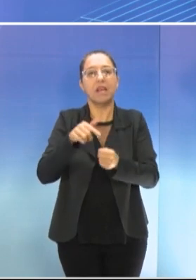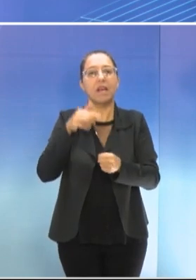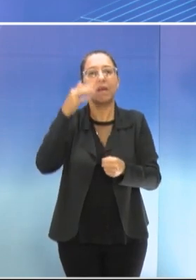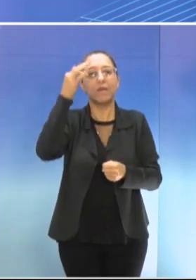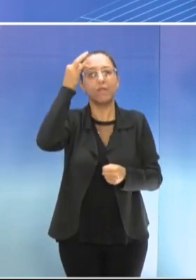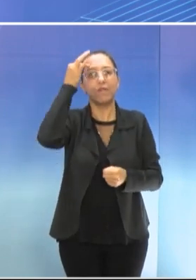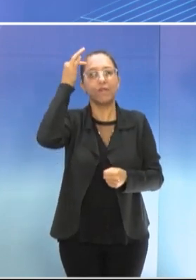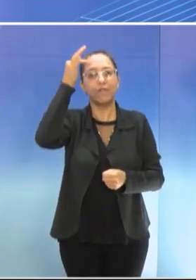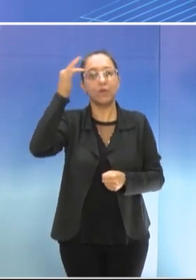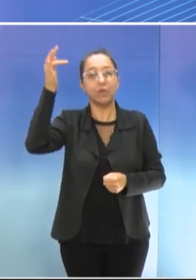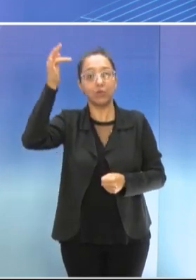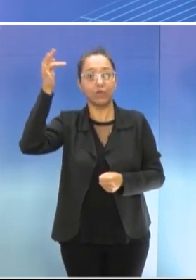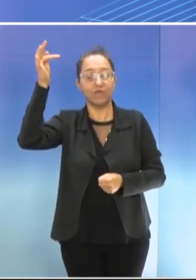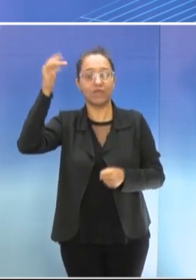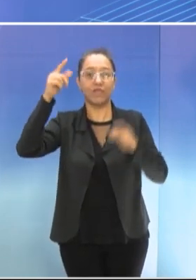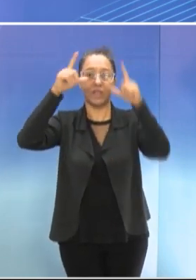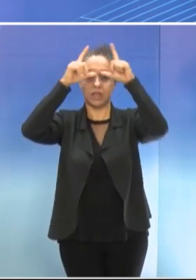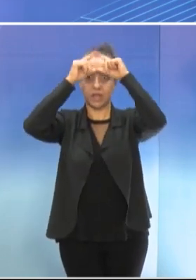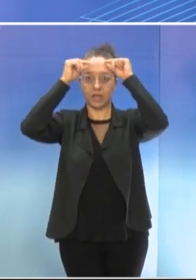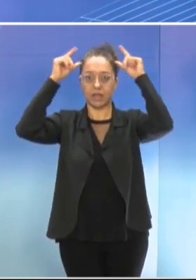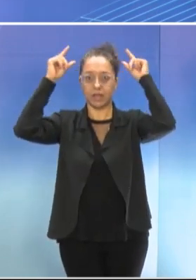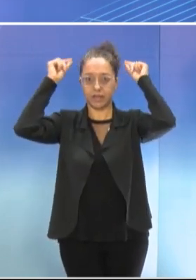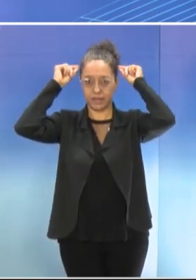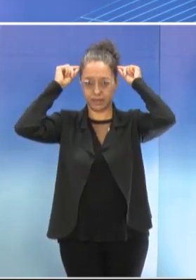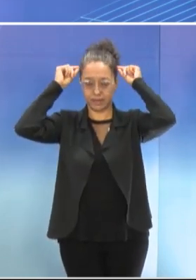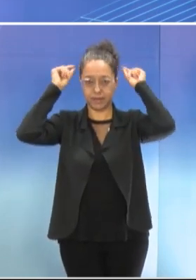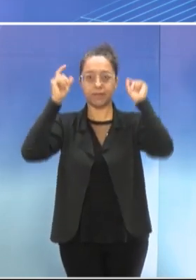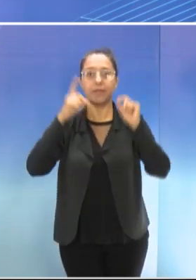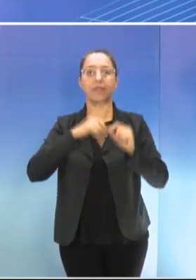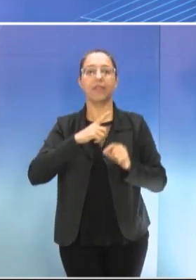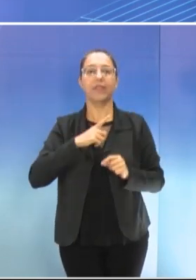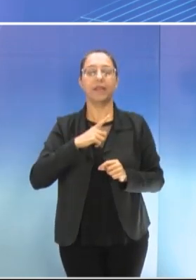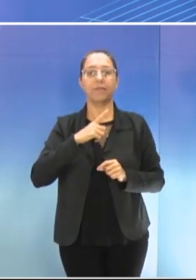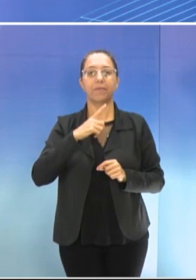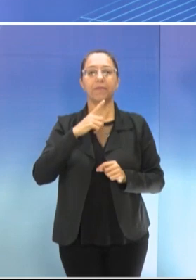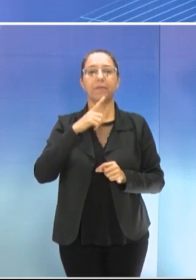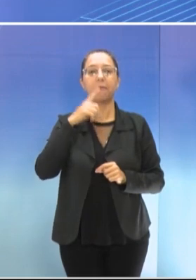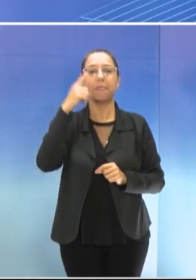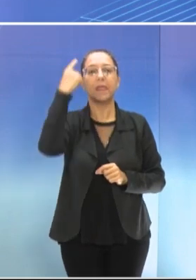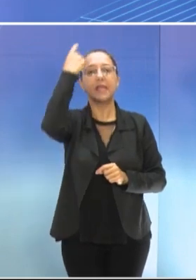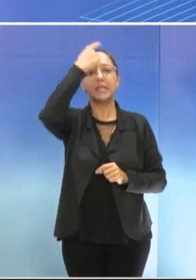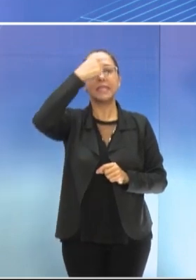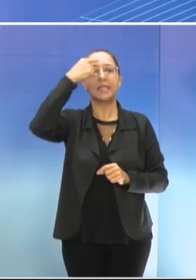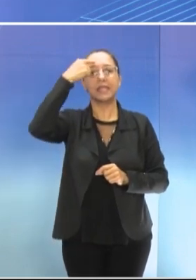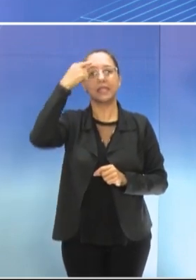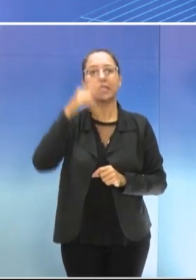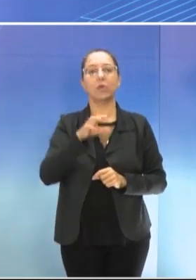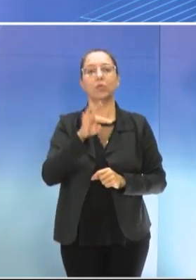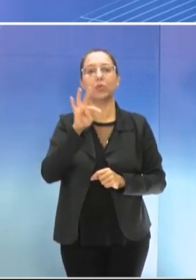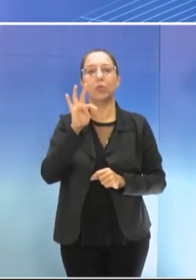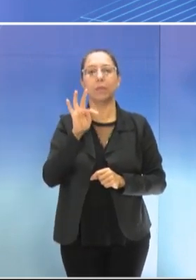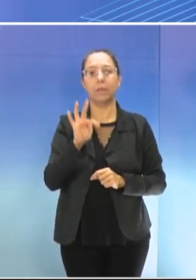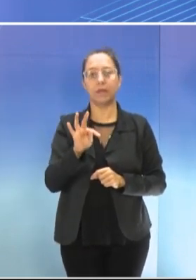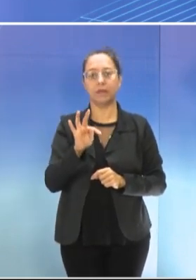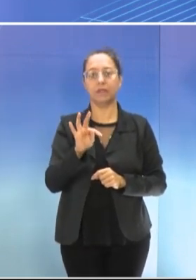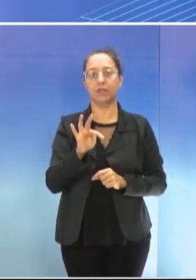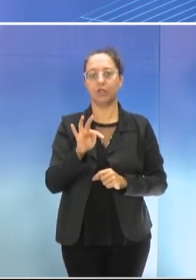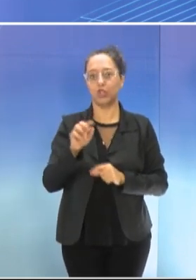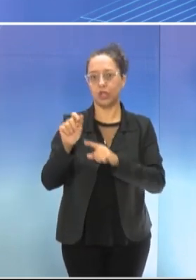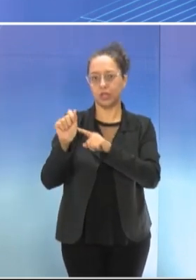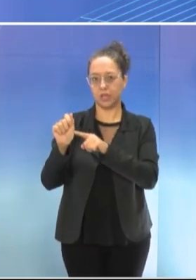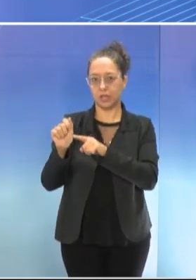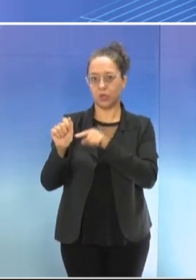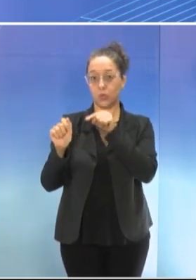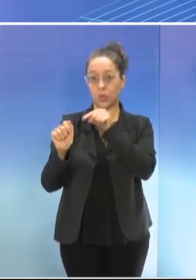grega. O filósofo medieval São Tomás de Aquino, que eu falei na última aula, estudou muito Aristóteles.